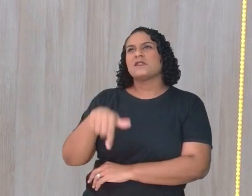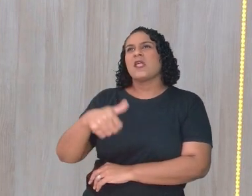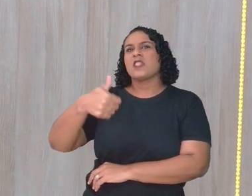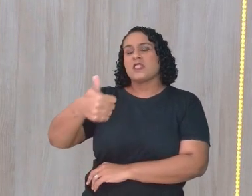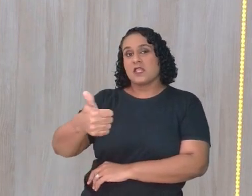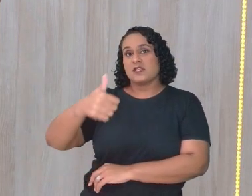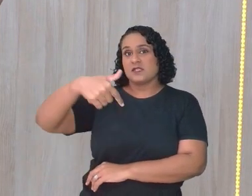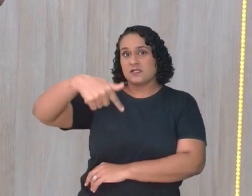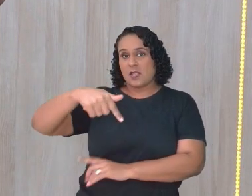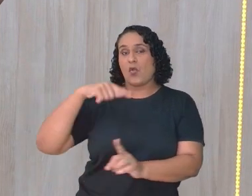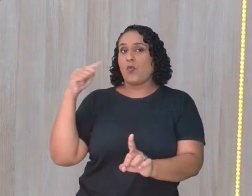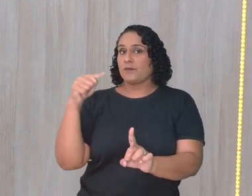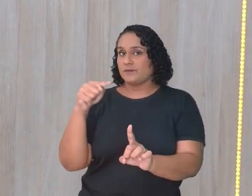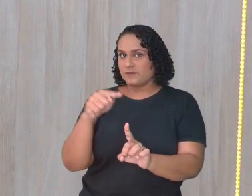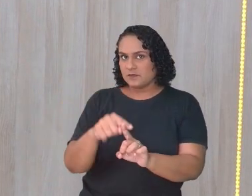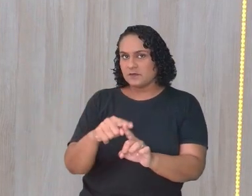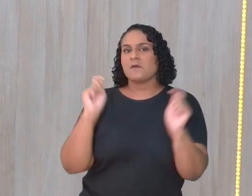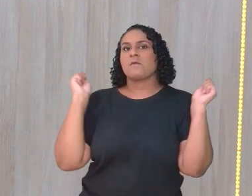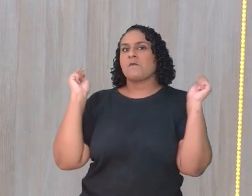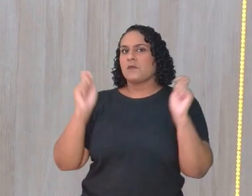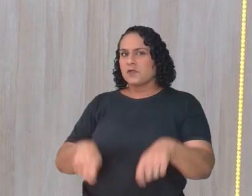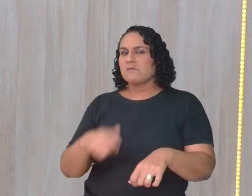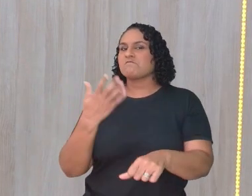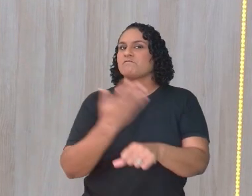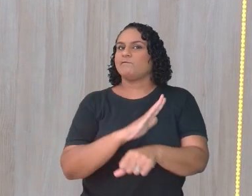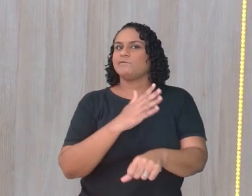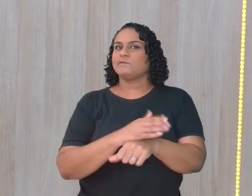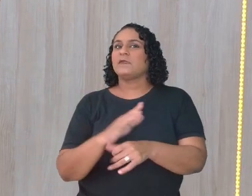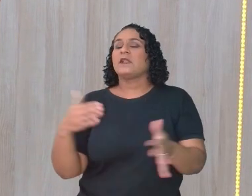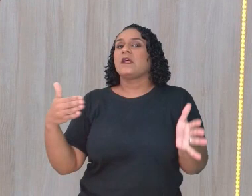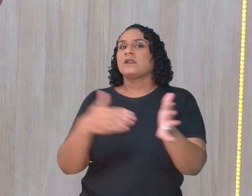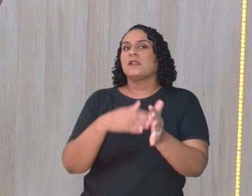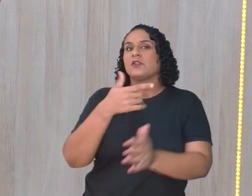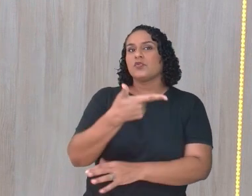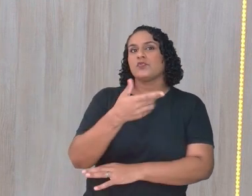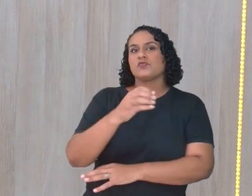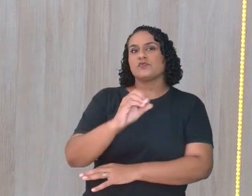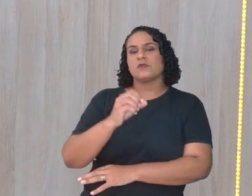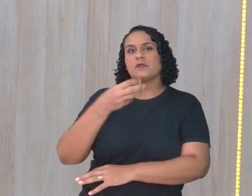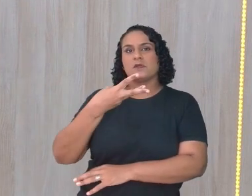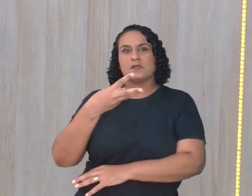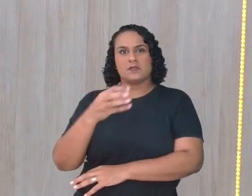17 objetivos que nós podemos trabalhar e temos até 2030 para